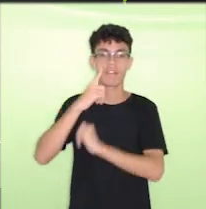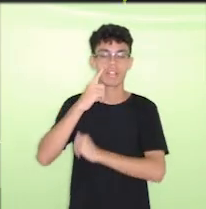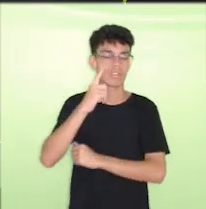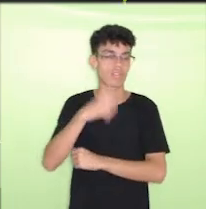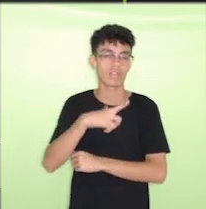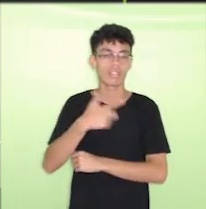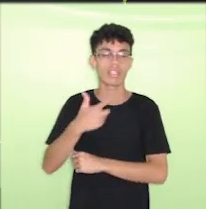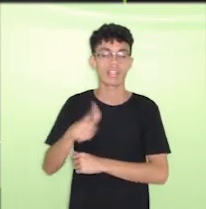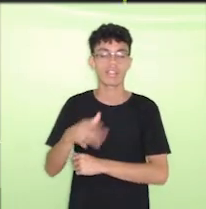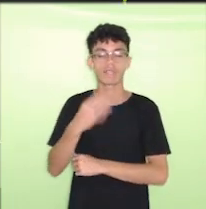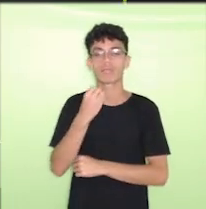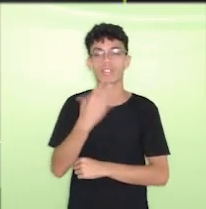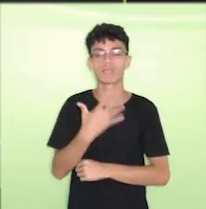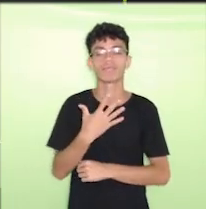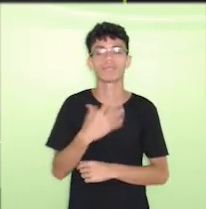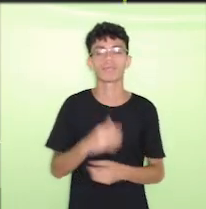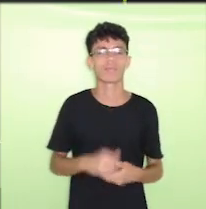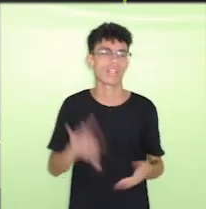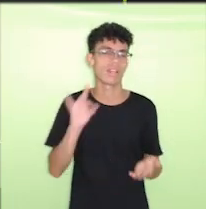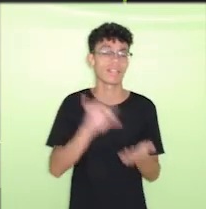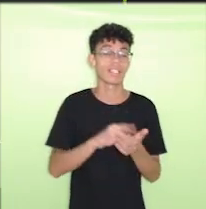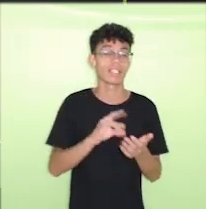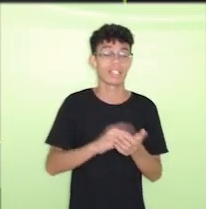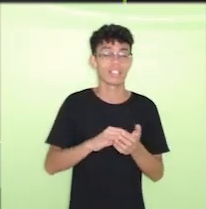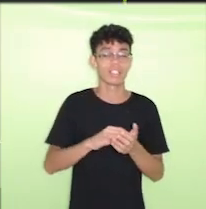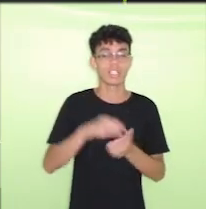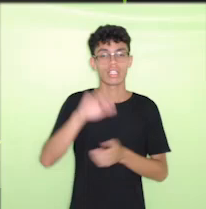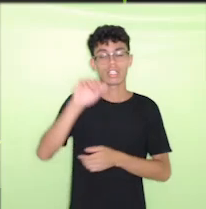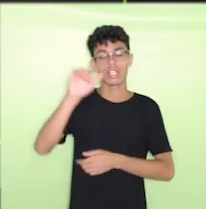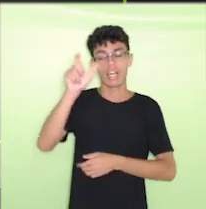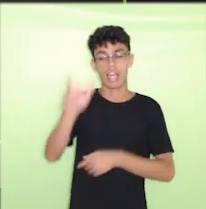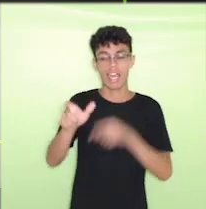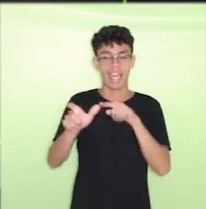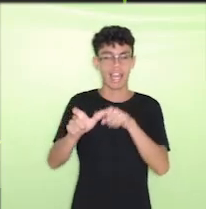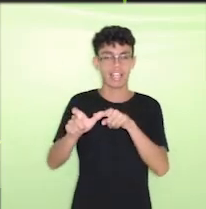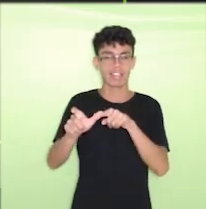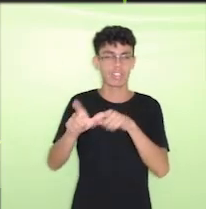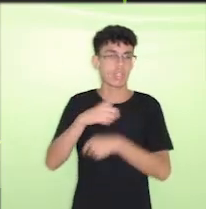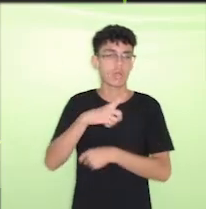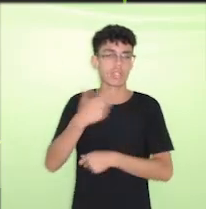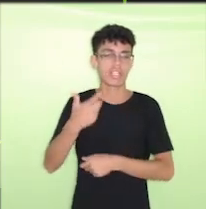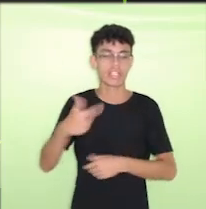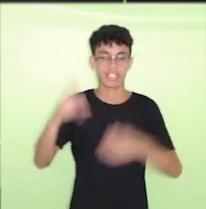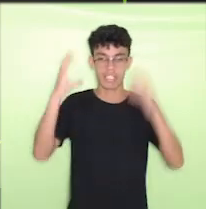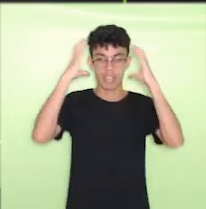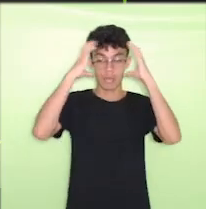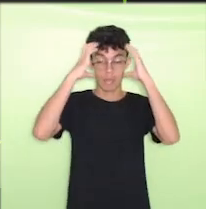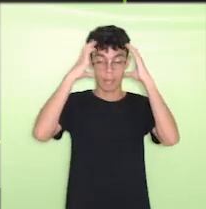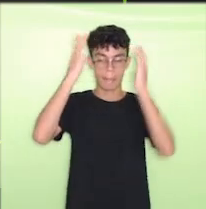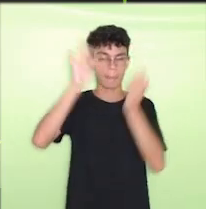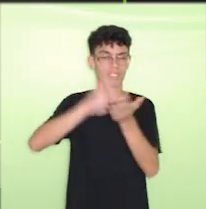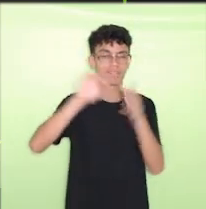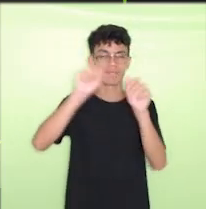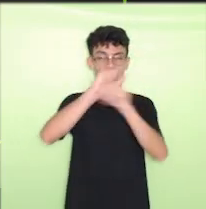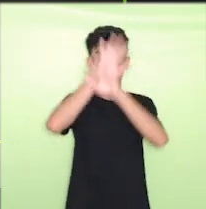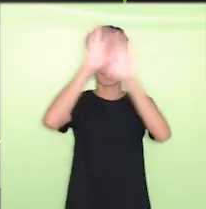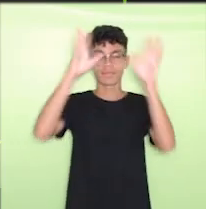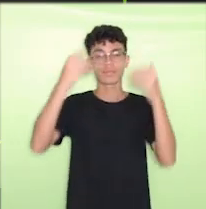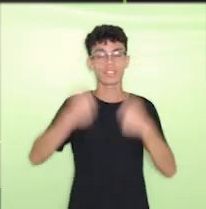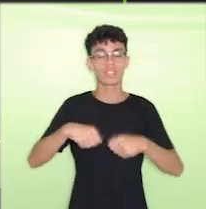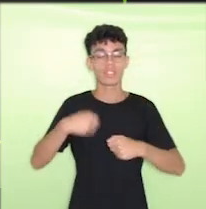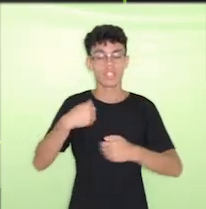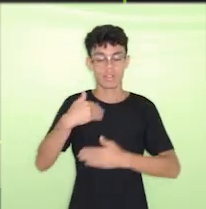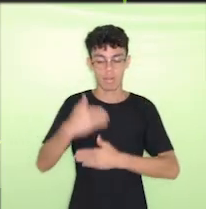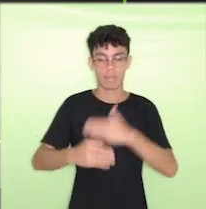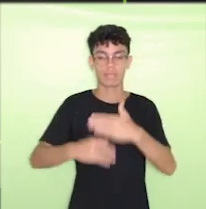Muito bem, minha filha. Na verdade, a cabeça de América não existe. E para que essa verdade fique bem clara, é necessário que daqui